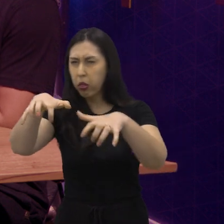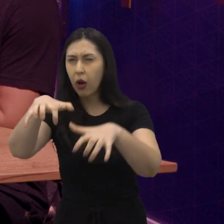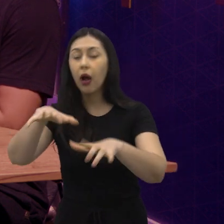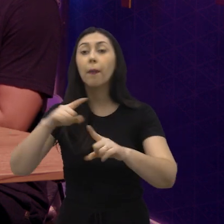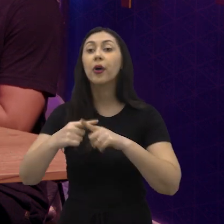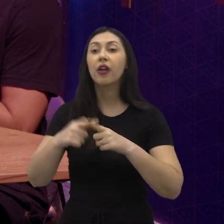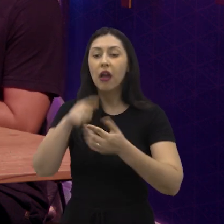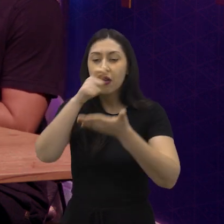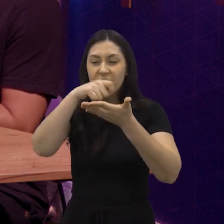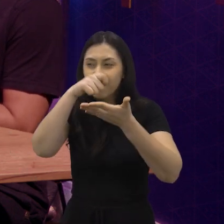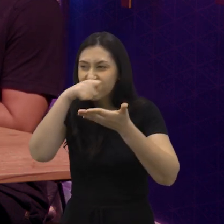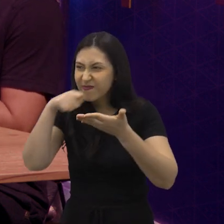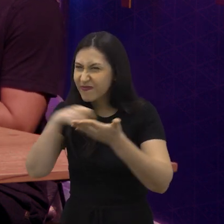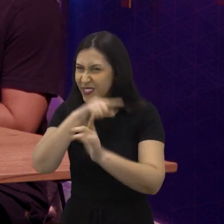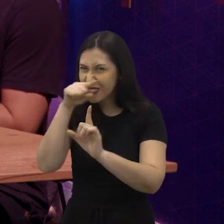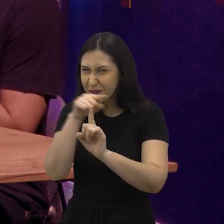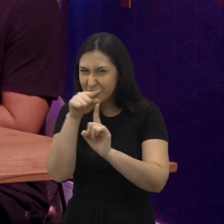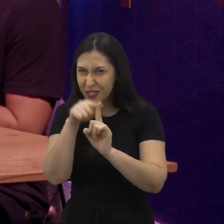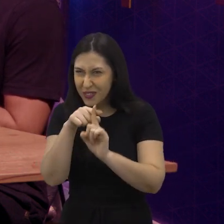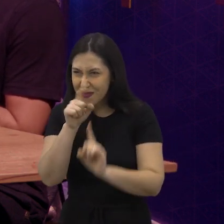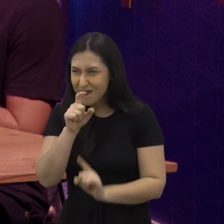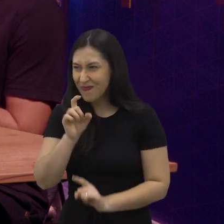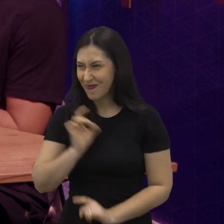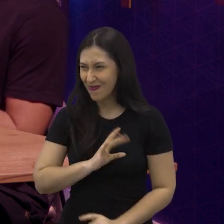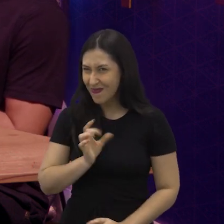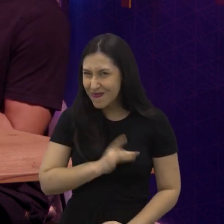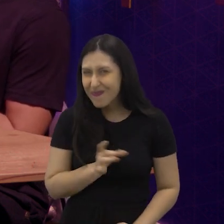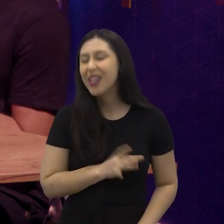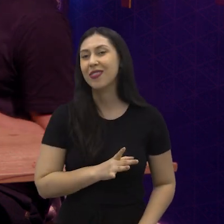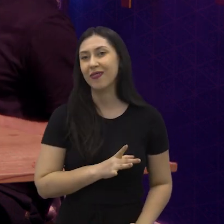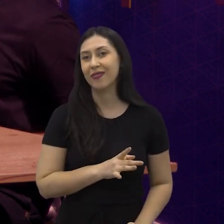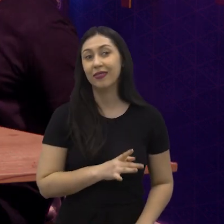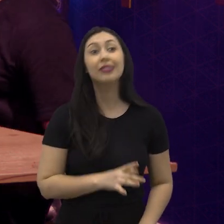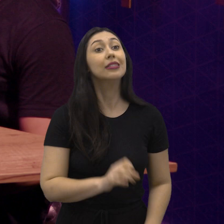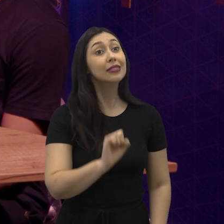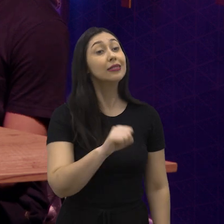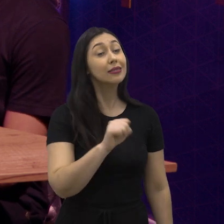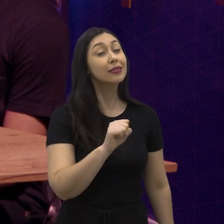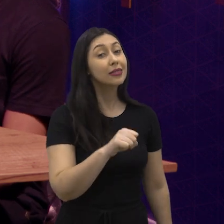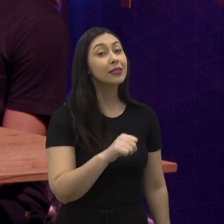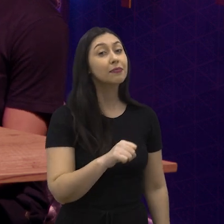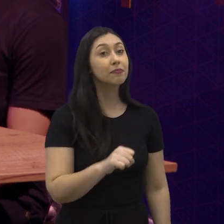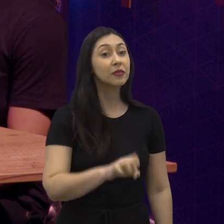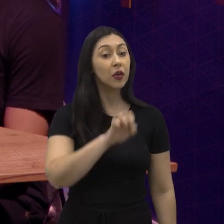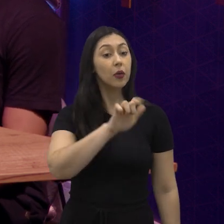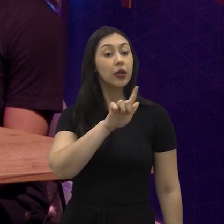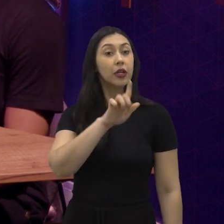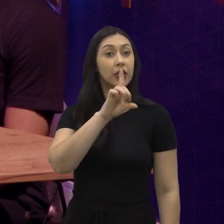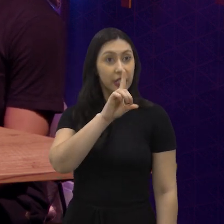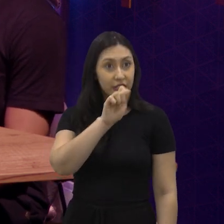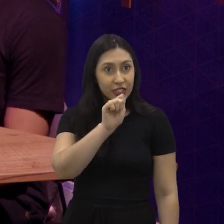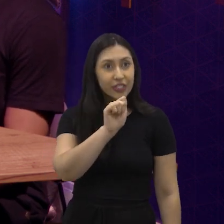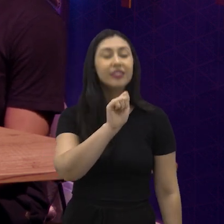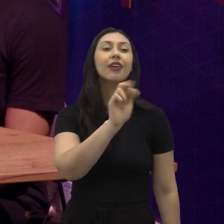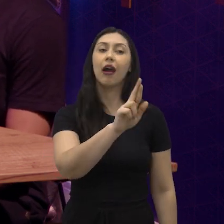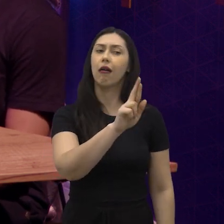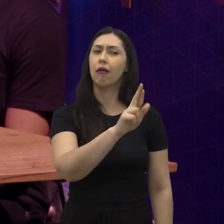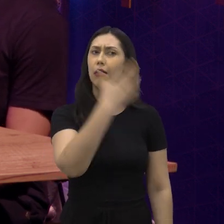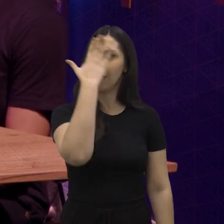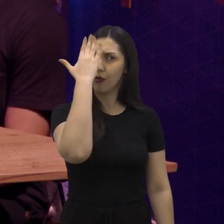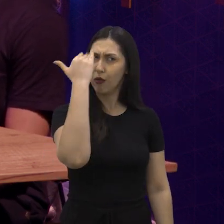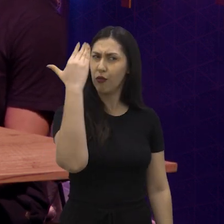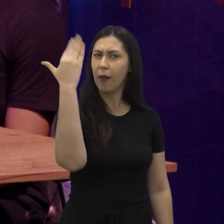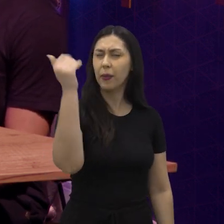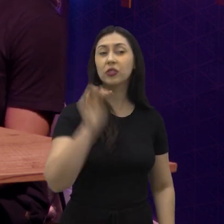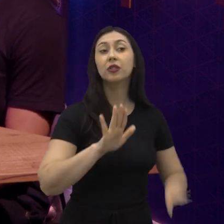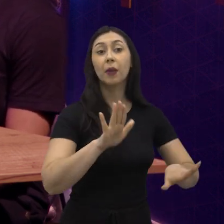dar medo, não só de passar uma lição. Perfeito, é isso. Eu acho que o Edgar Allan Poe, ele é um dos nomes mais conhecidos, né?